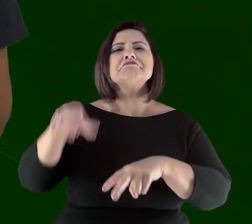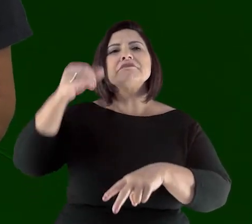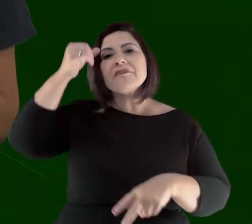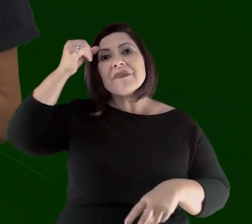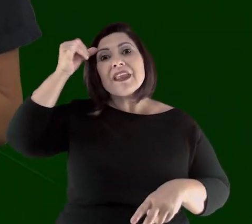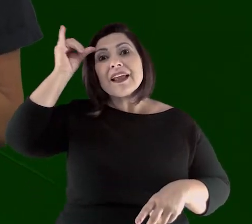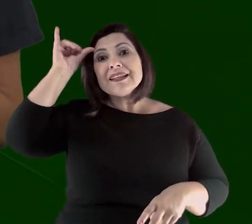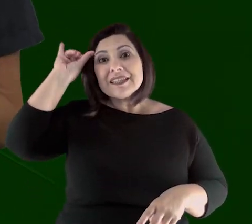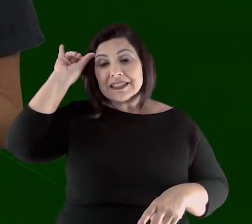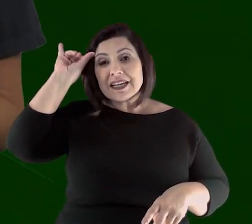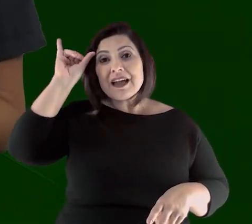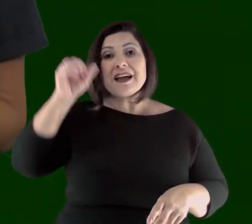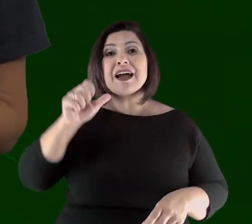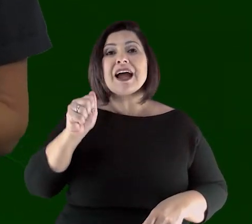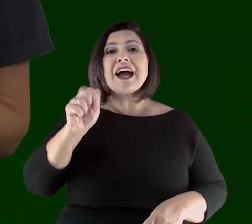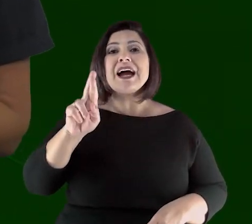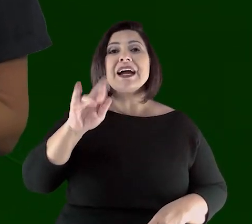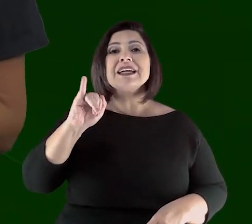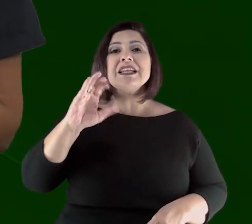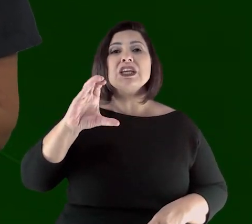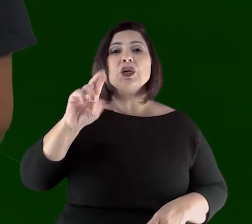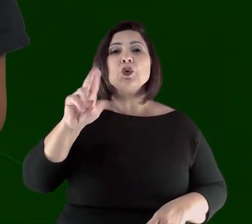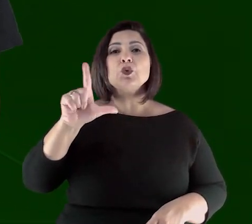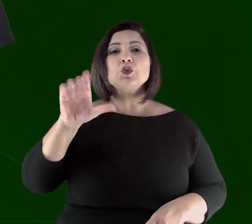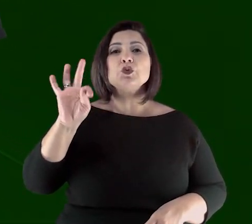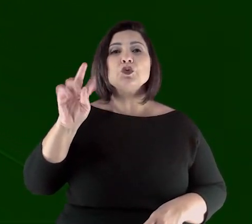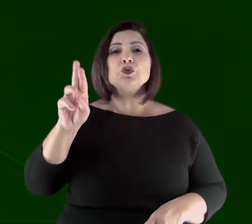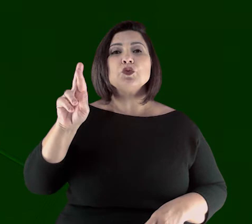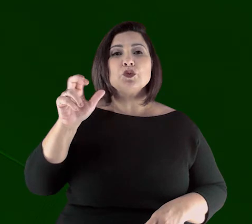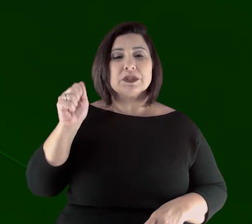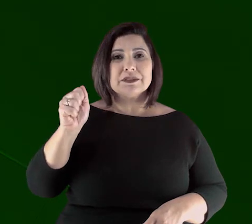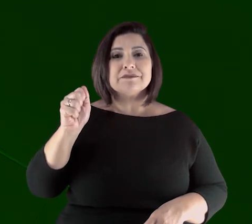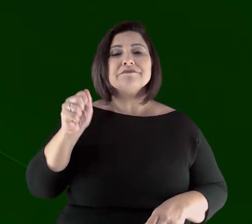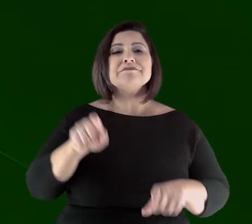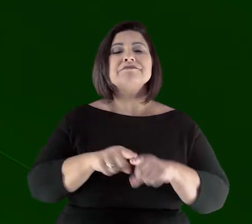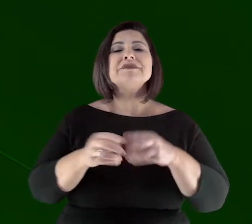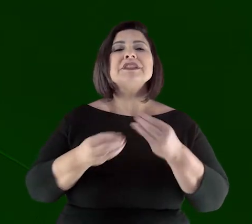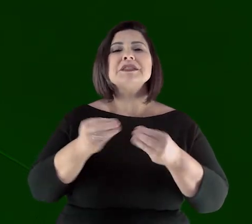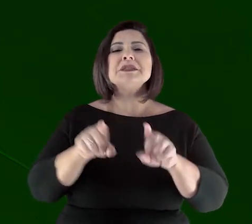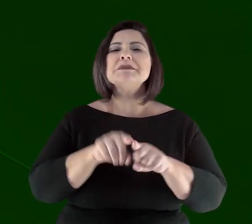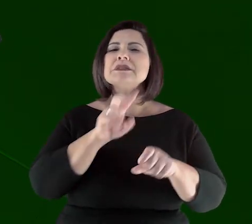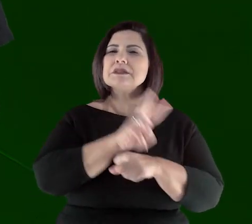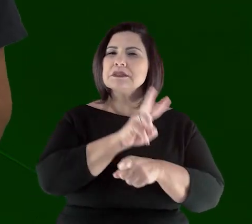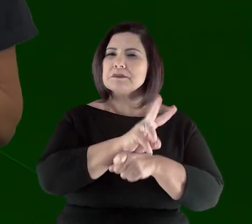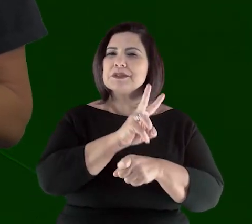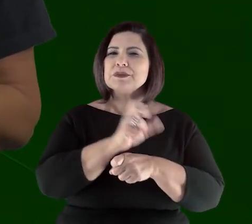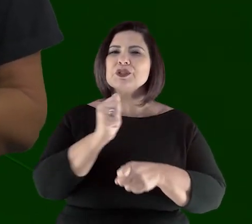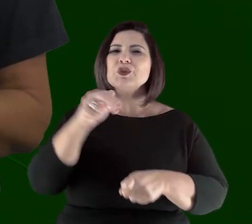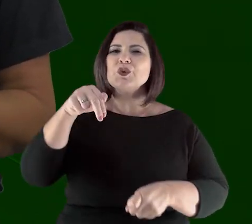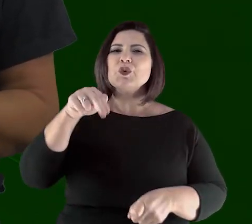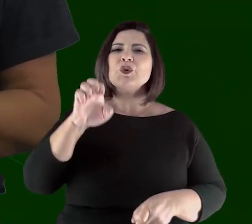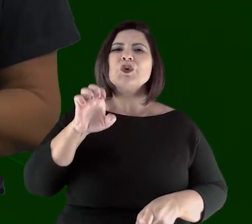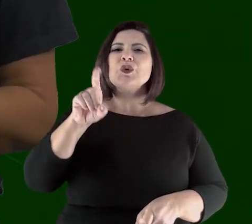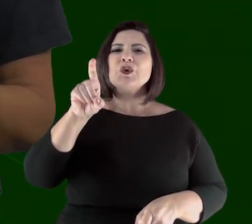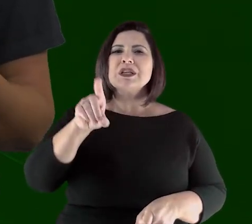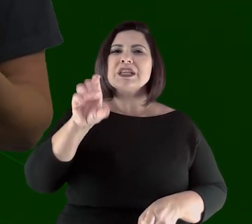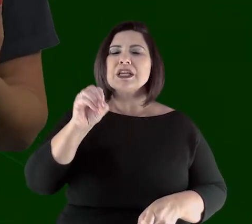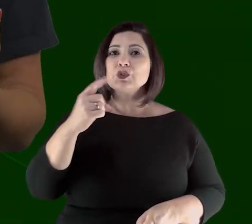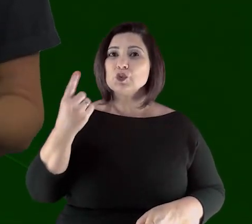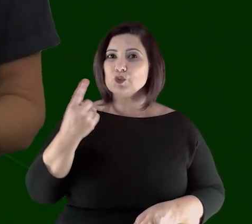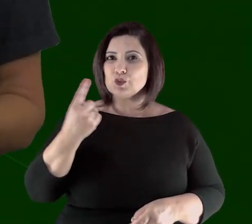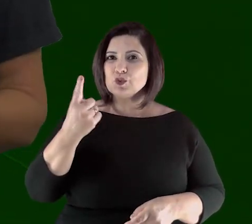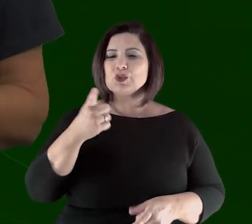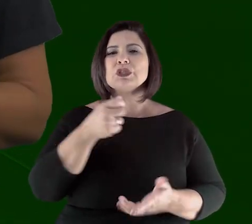deficiência, além do laudo médico, nós temos alguns documentos específicos. A agricultura familiar.